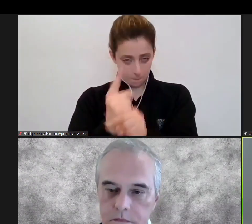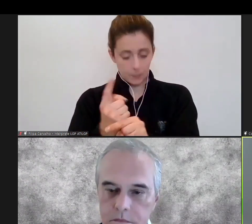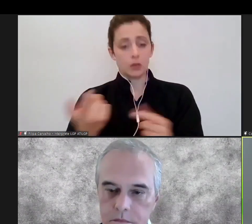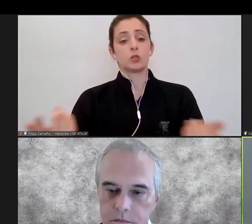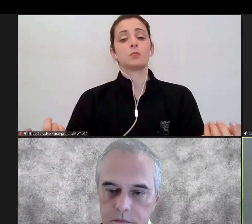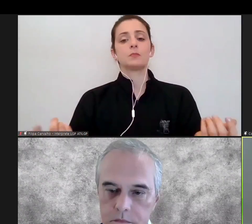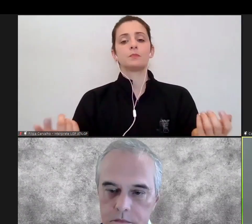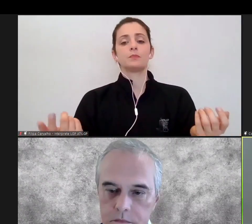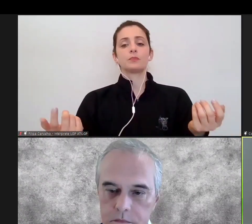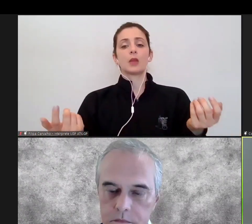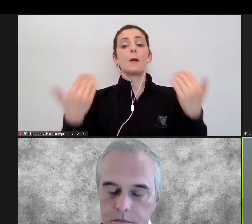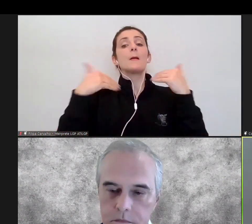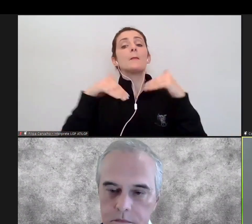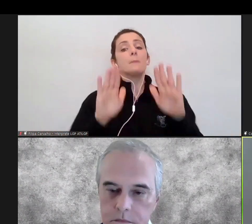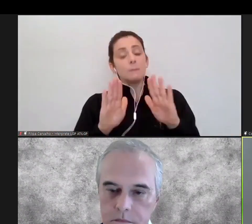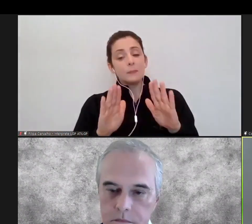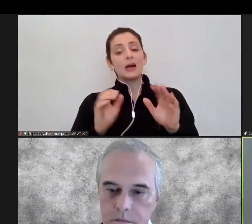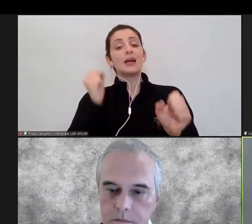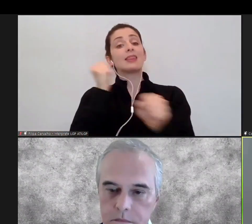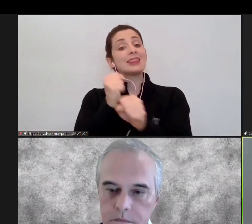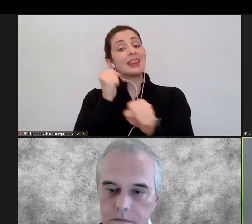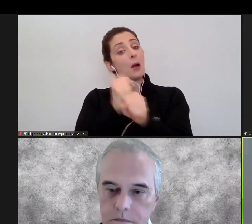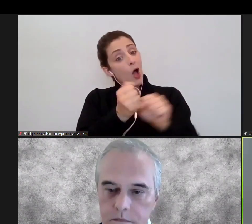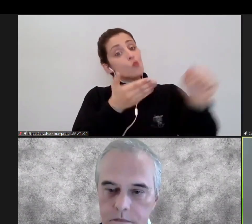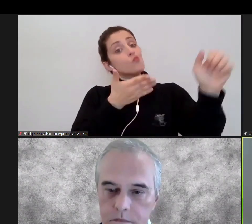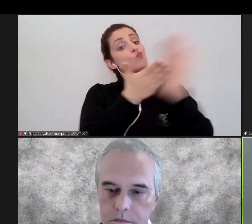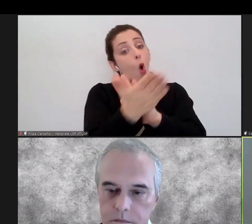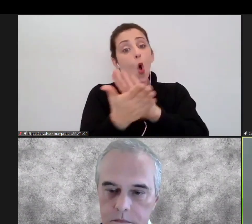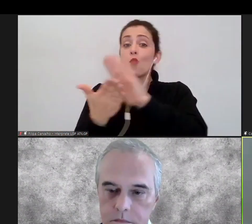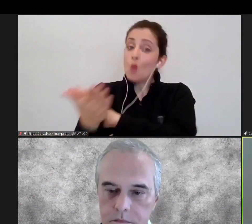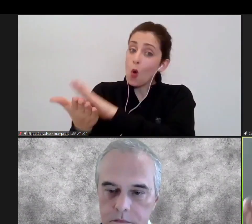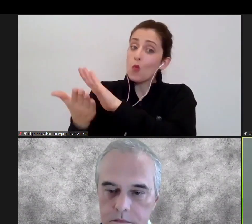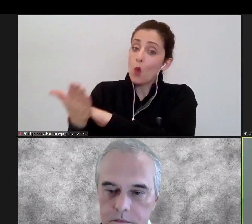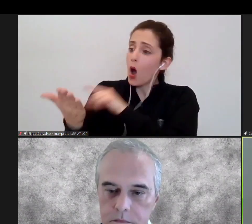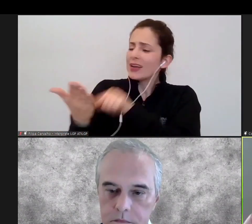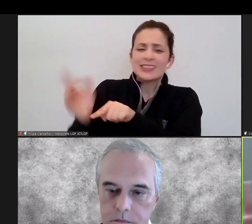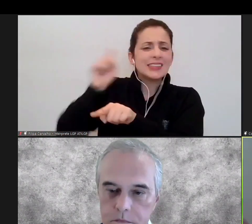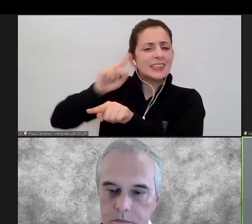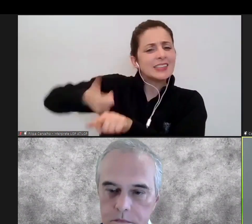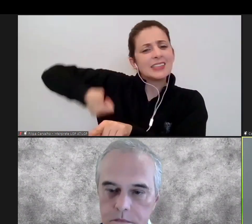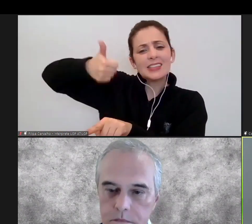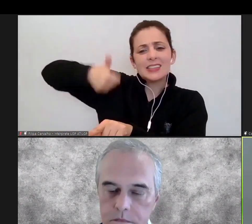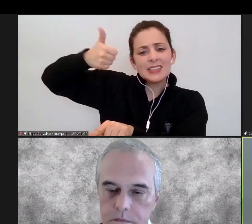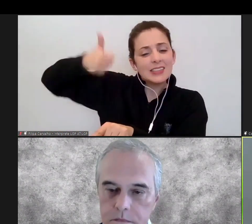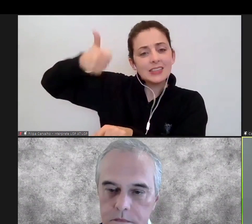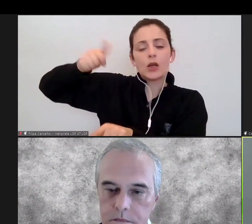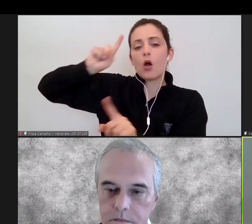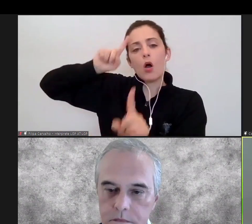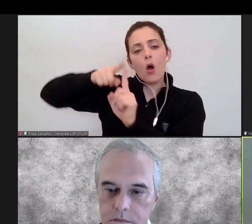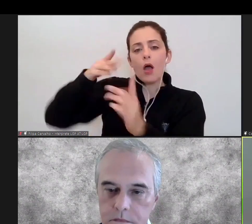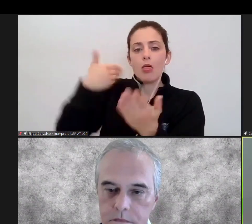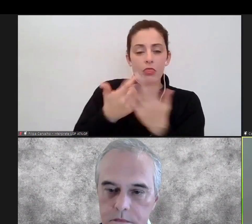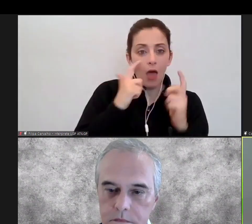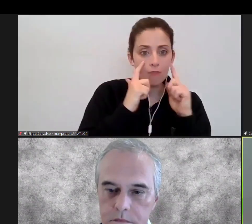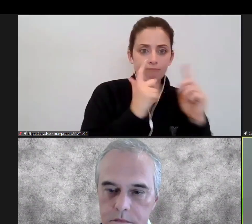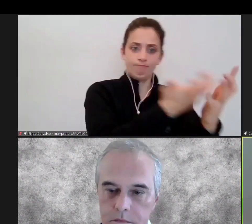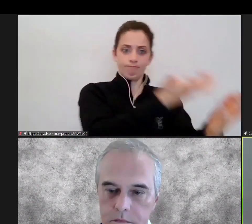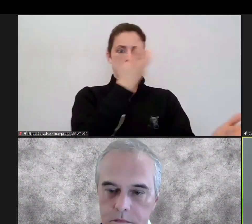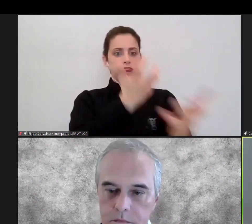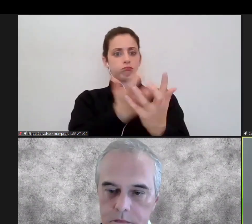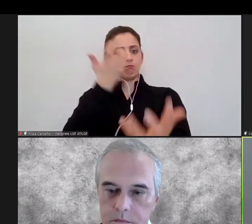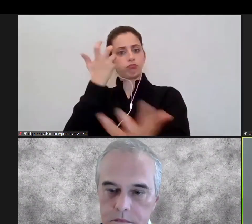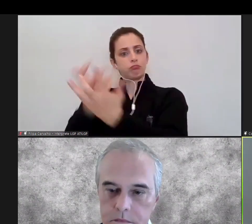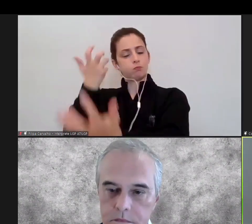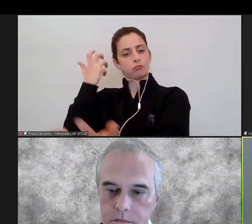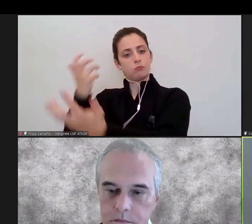o acesso ao mercado de trabalho é essencial, não é? Para ter espaço para criar esta visibilidade. É um fator essencial na